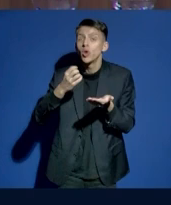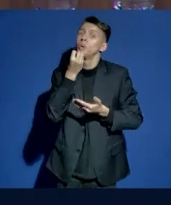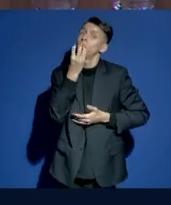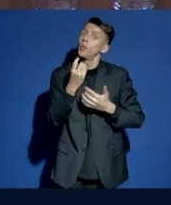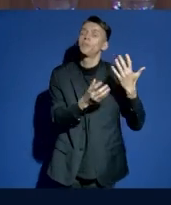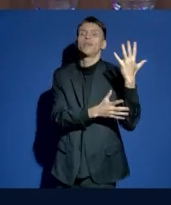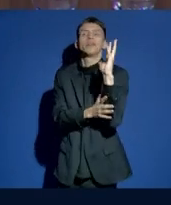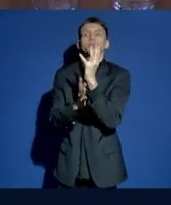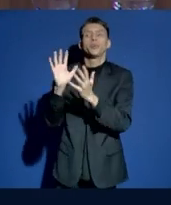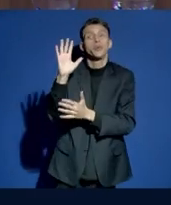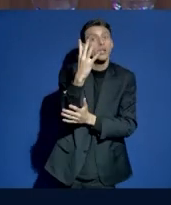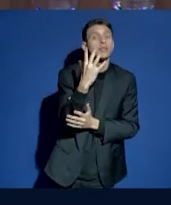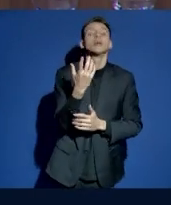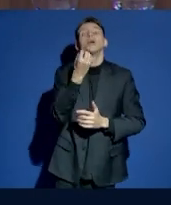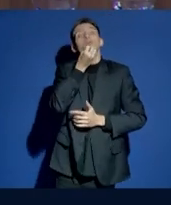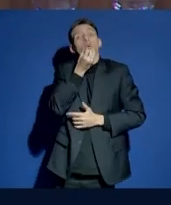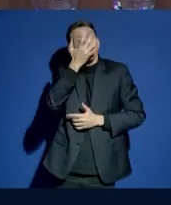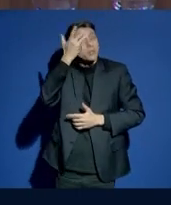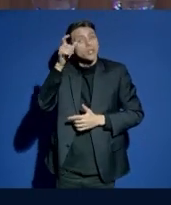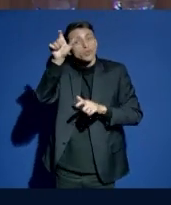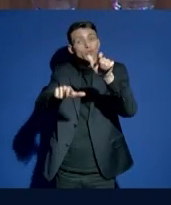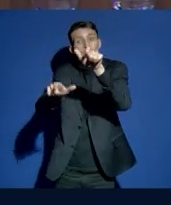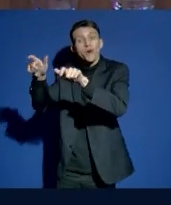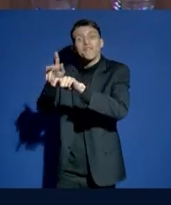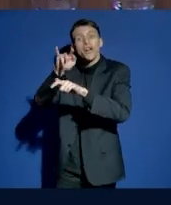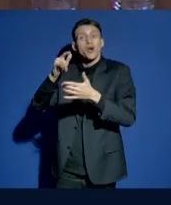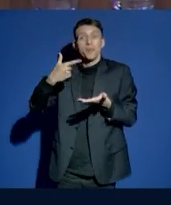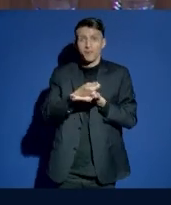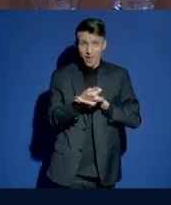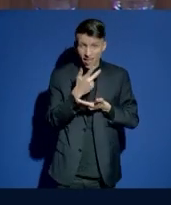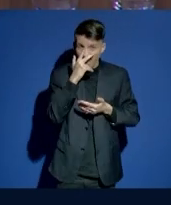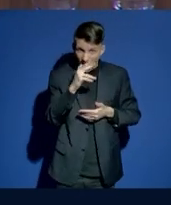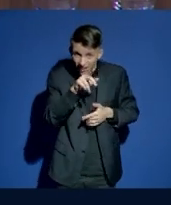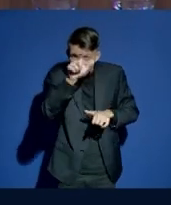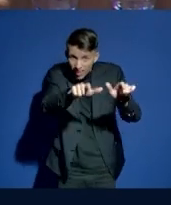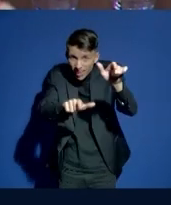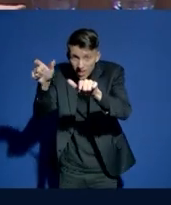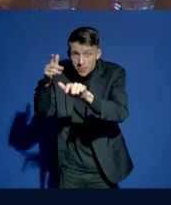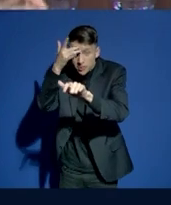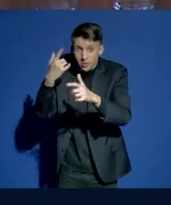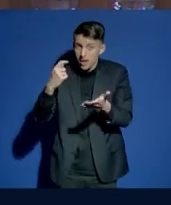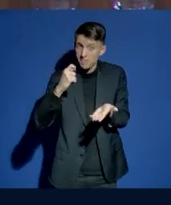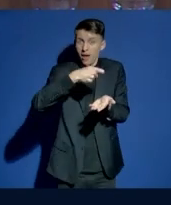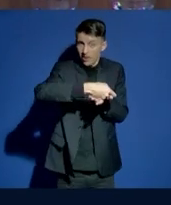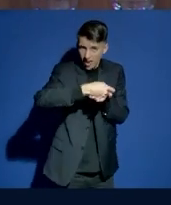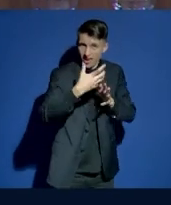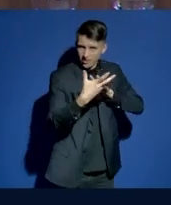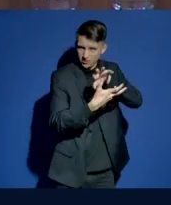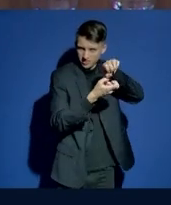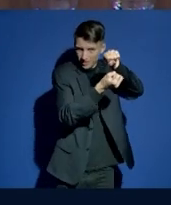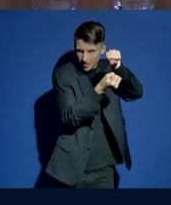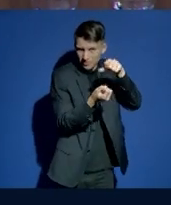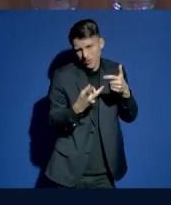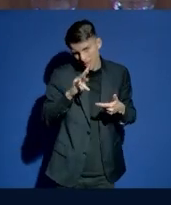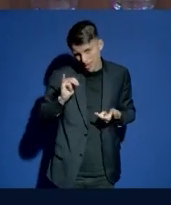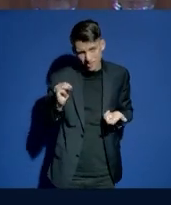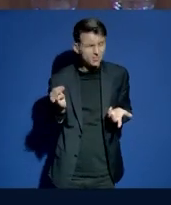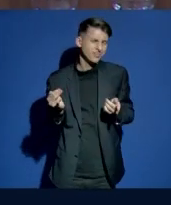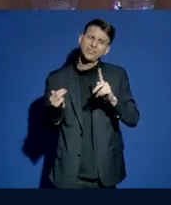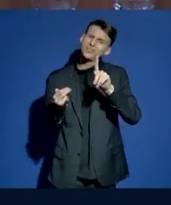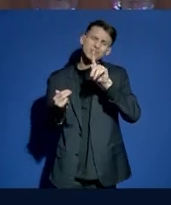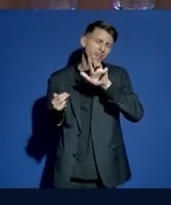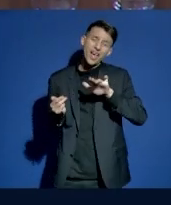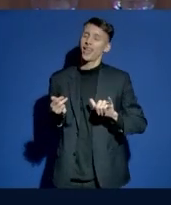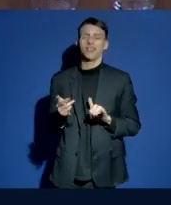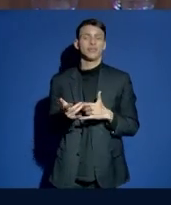natureza, é bom para o consumidor, porque não vamos esperar que o consumidor vai pagar a conta de uma transformação verde. A outra questão